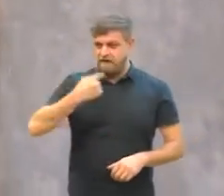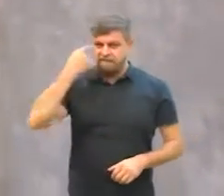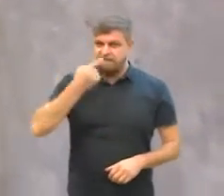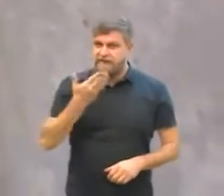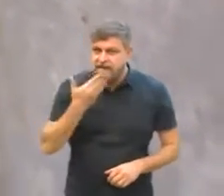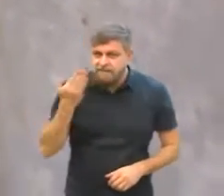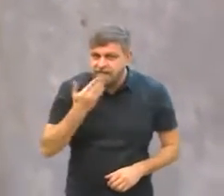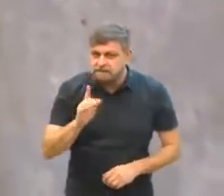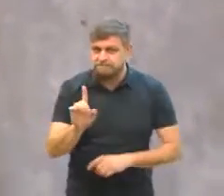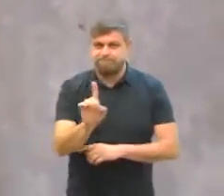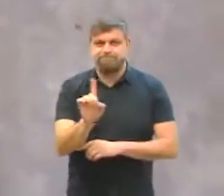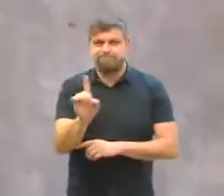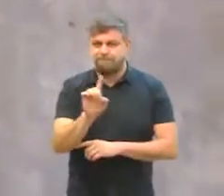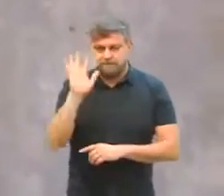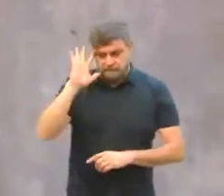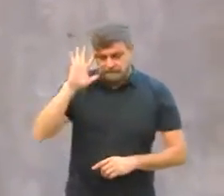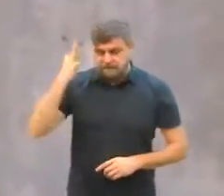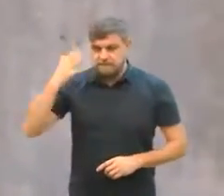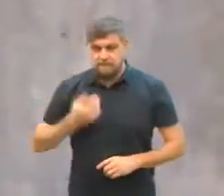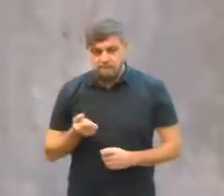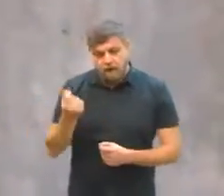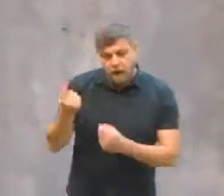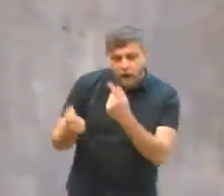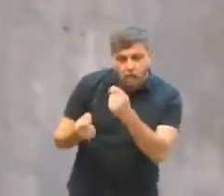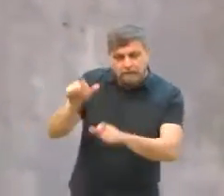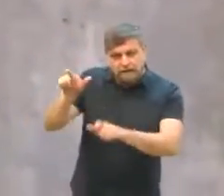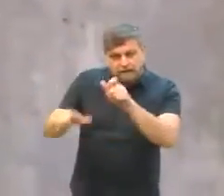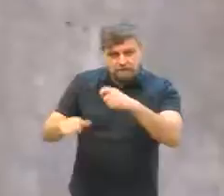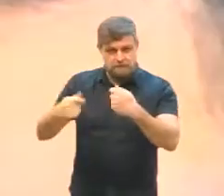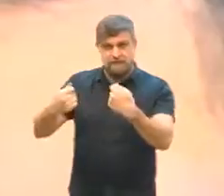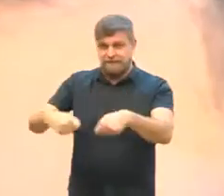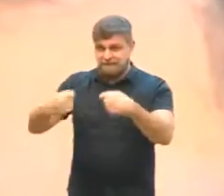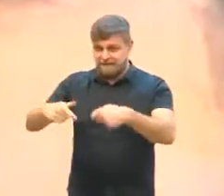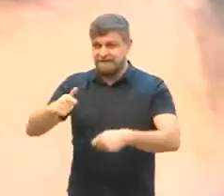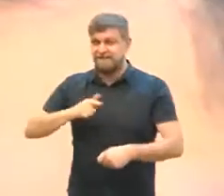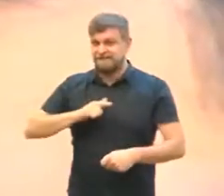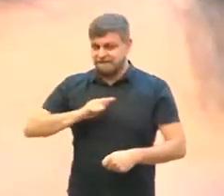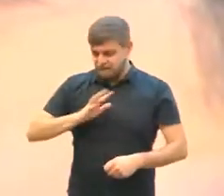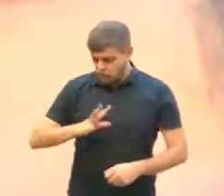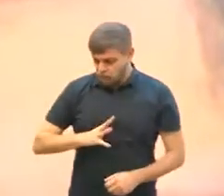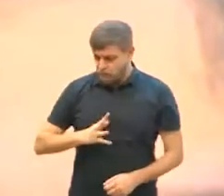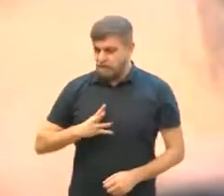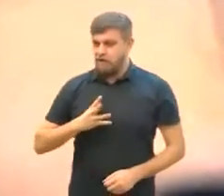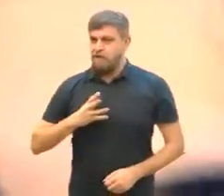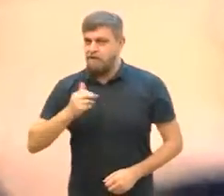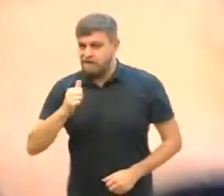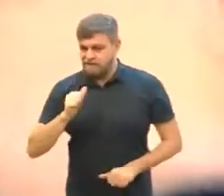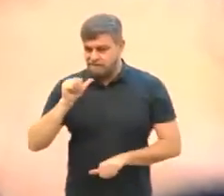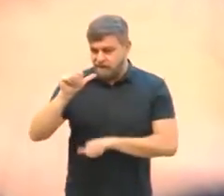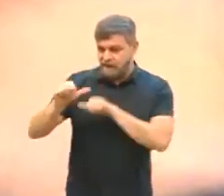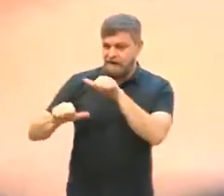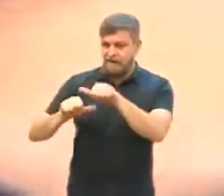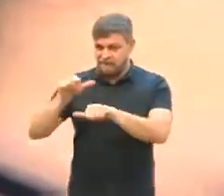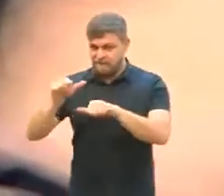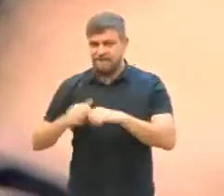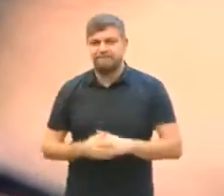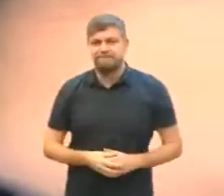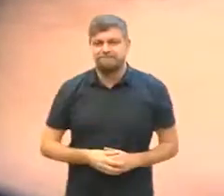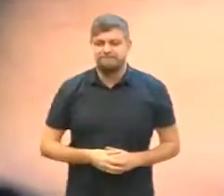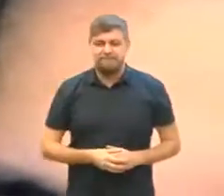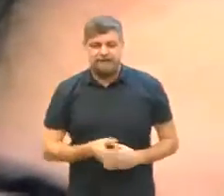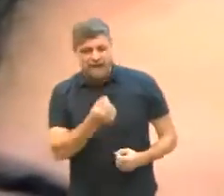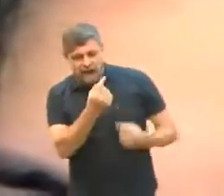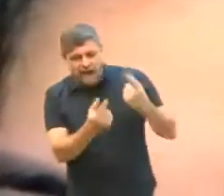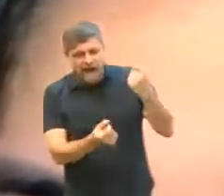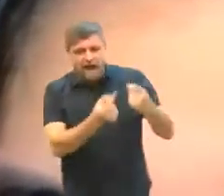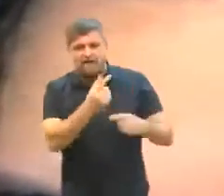Mudar o visual nunca é uma decisão fácil. Para algumas pessoas, é preciso uma certa dose de coragem para fazer algo